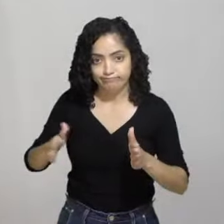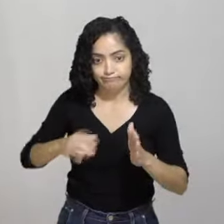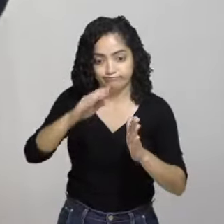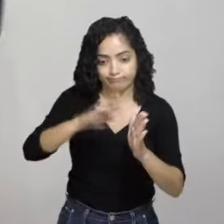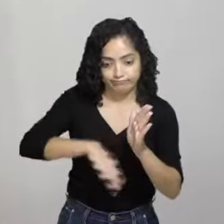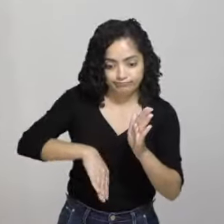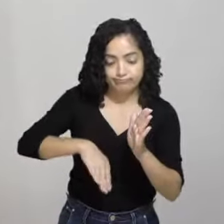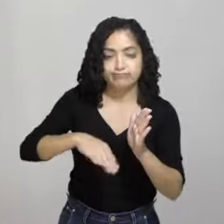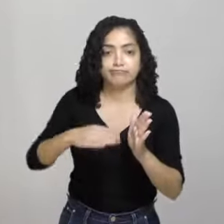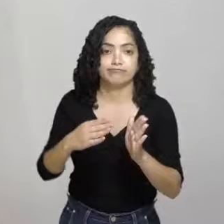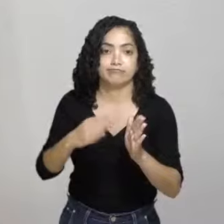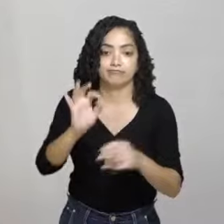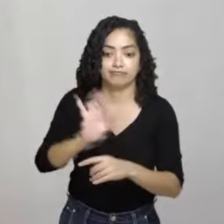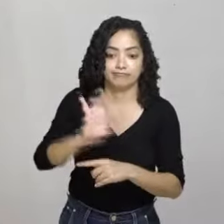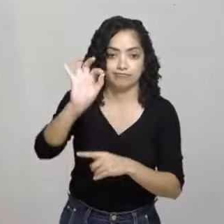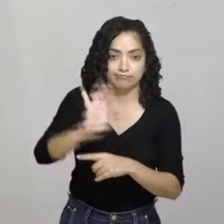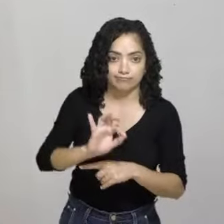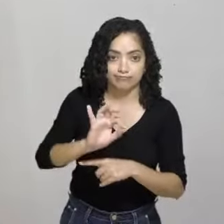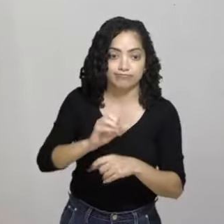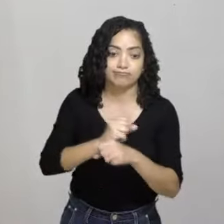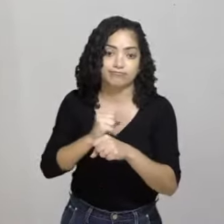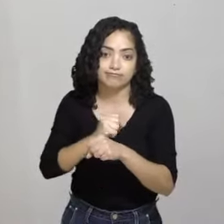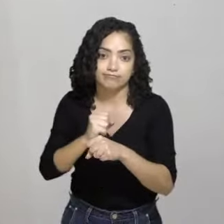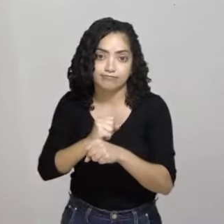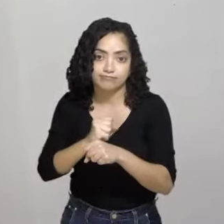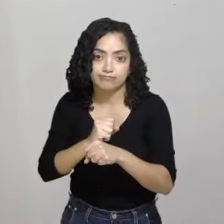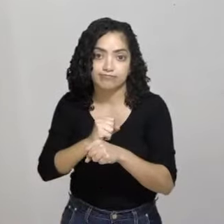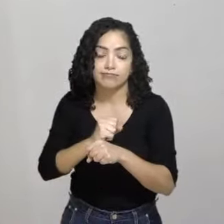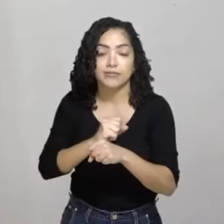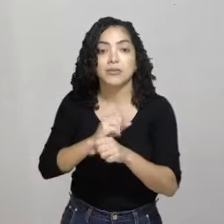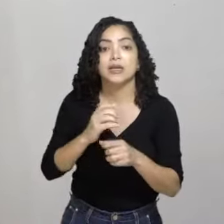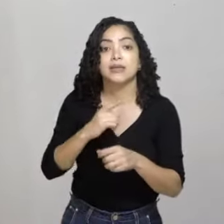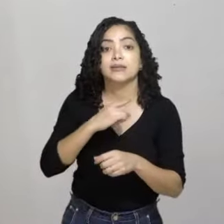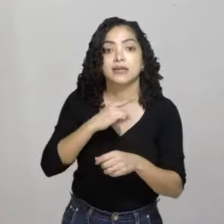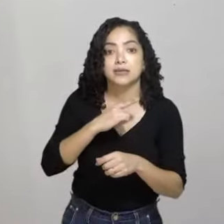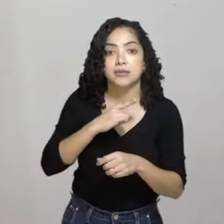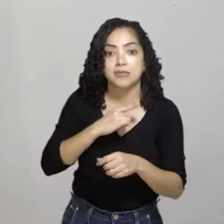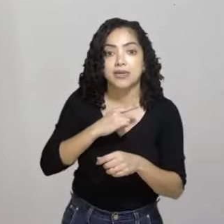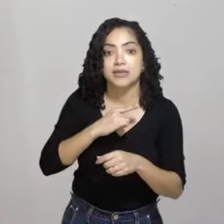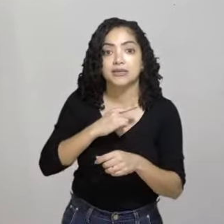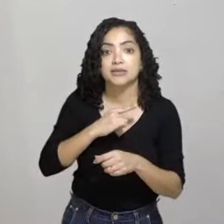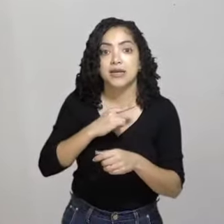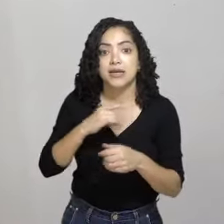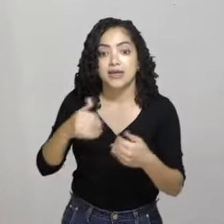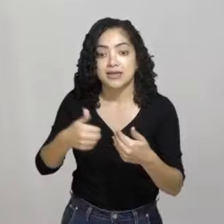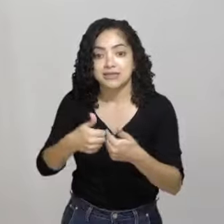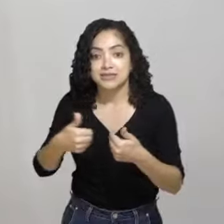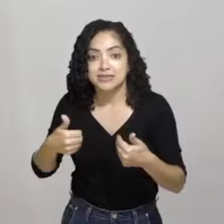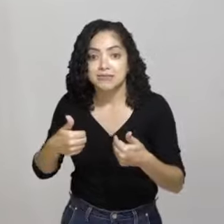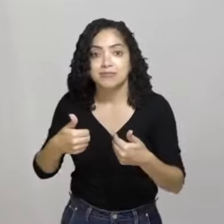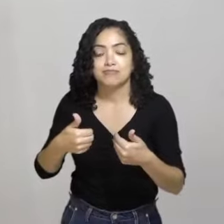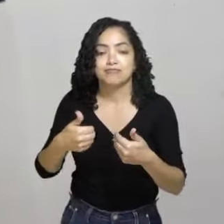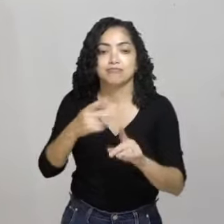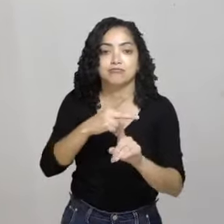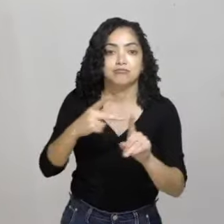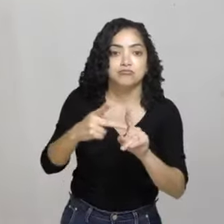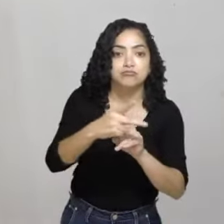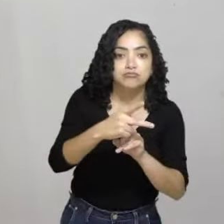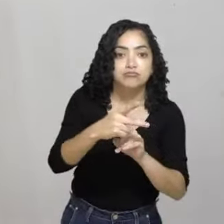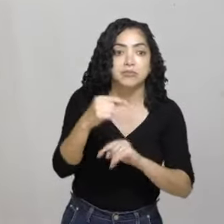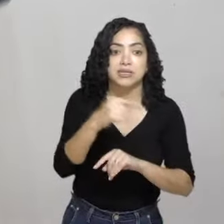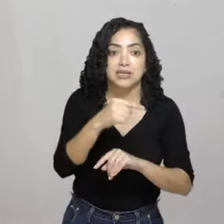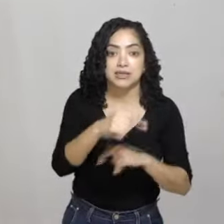partir de cotas e a partir de anos, inclui junto o desmembramento de massas da Previdência daqueles que estão na ativa